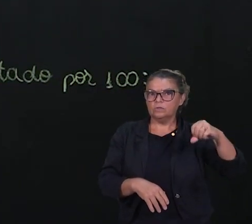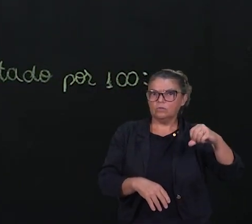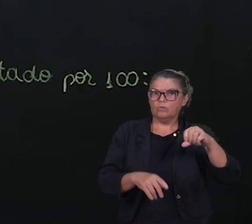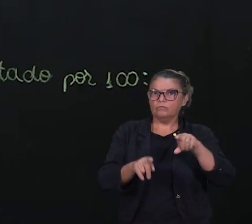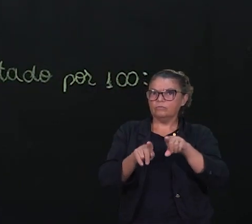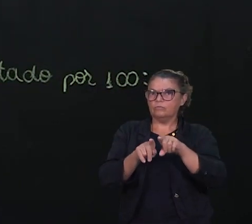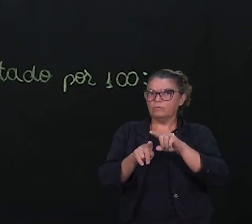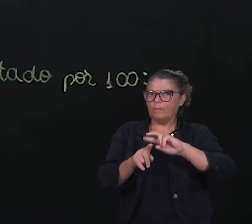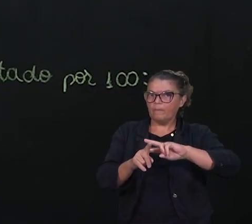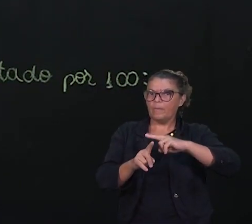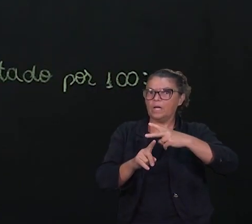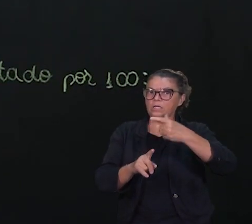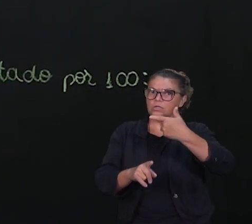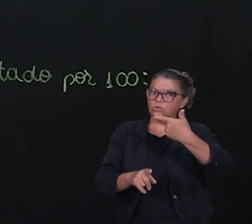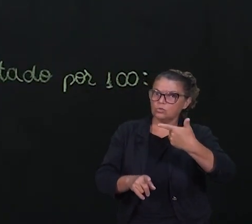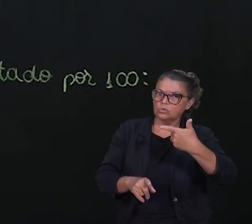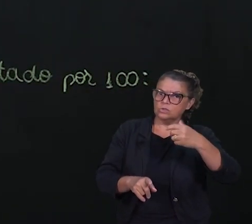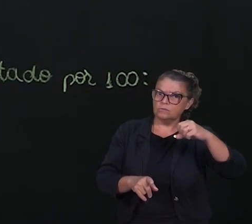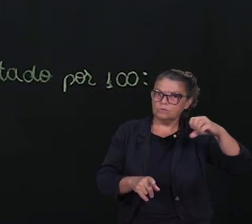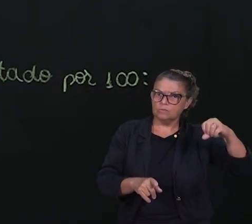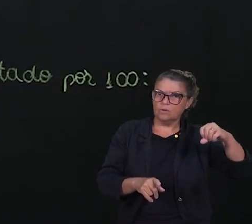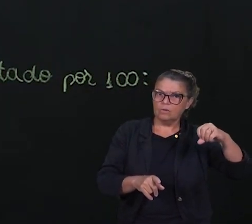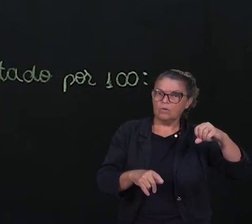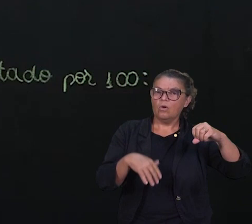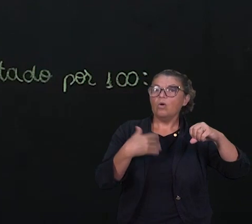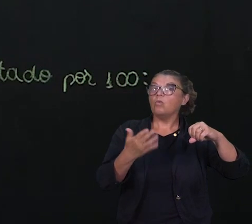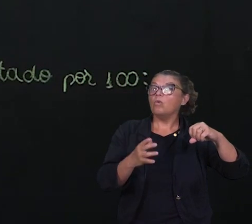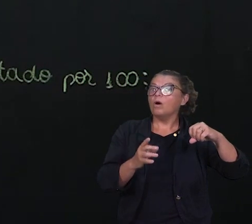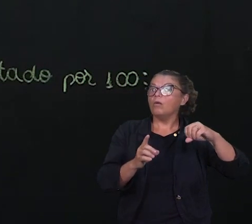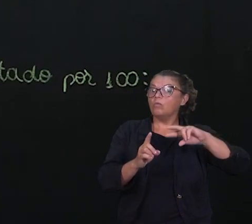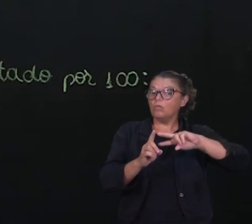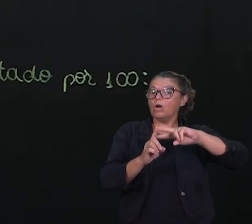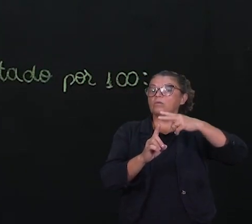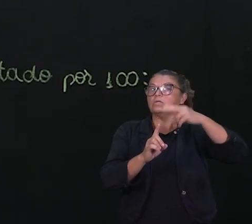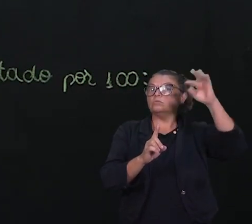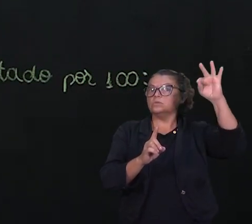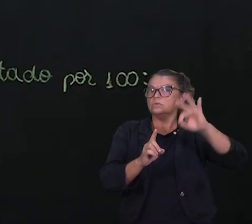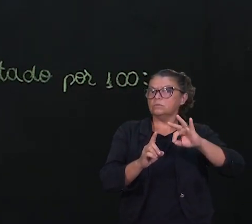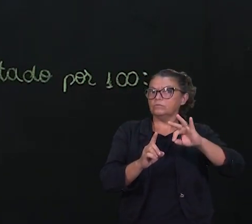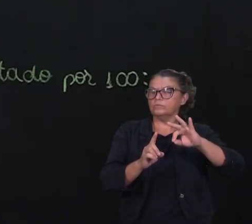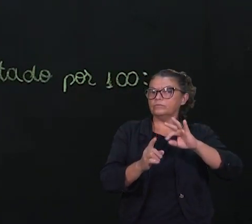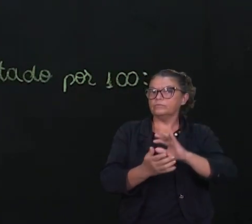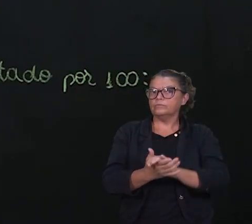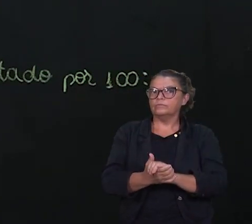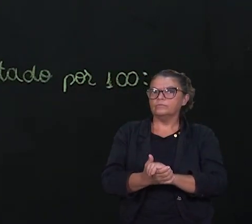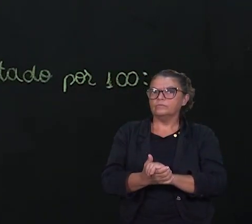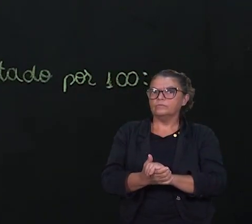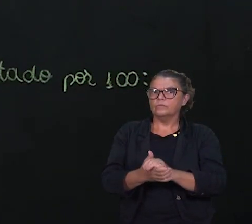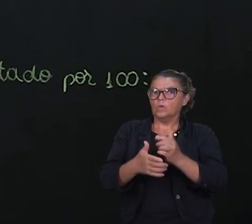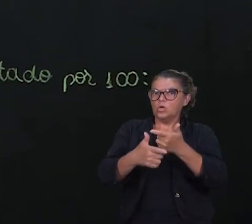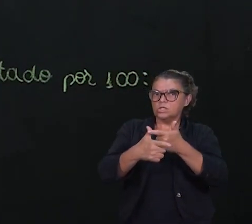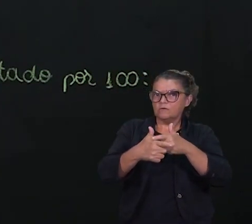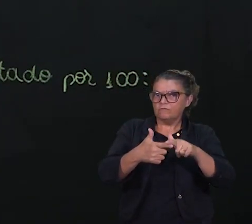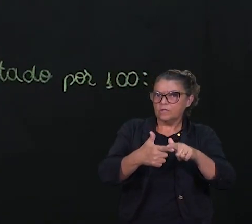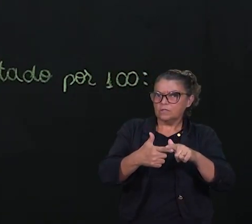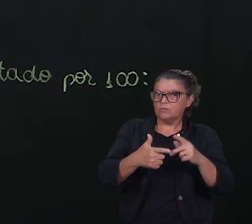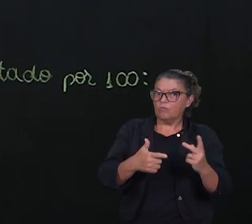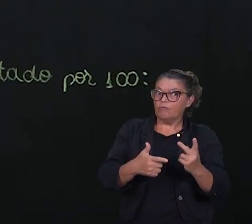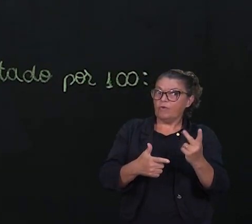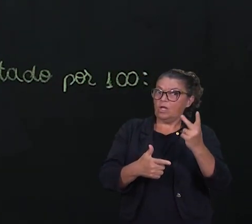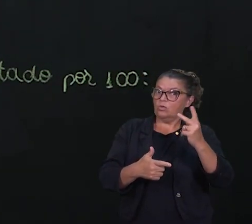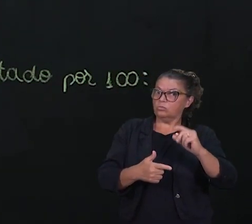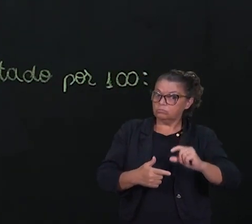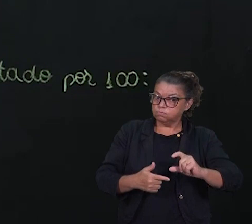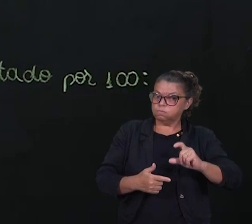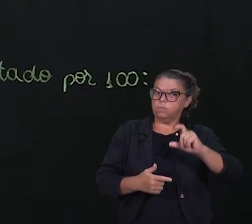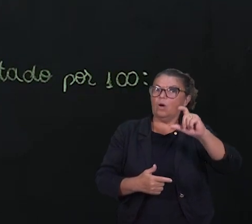para 2,29. Qual foi o acréscimo percentual? Bem, aí vem a dica. Divida o valor de